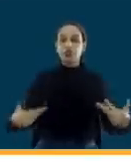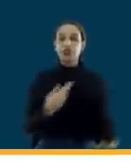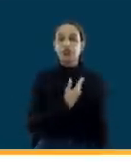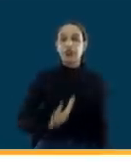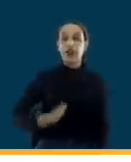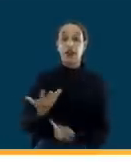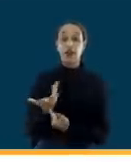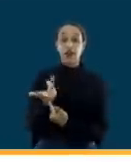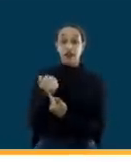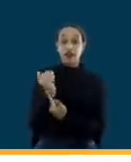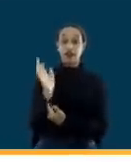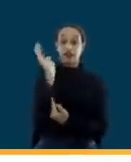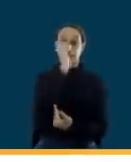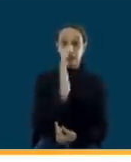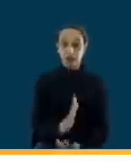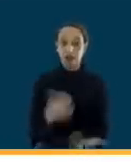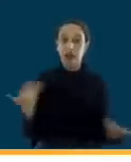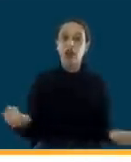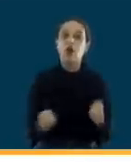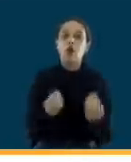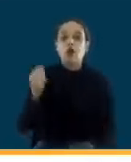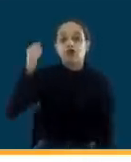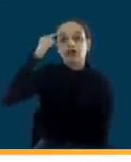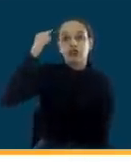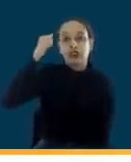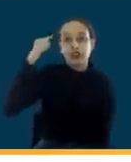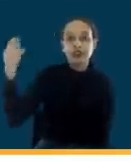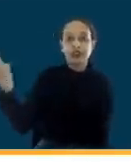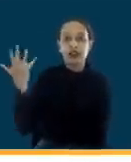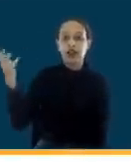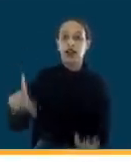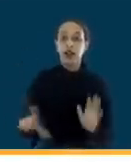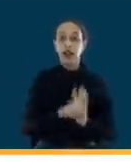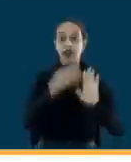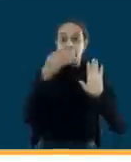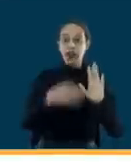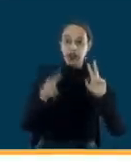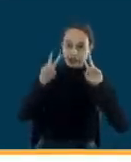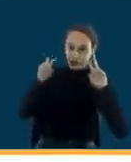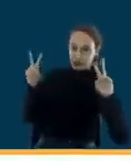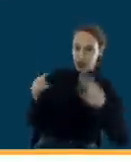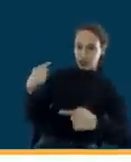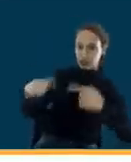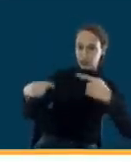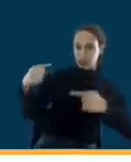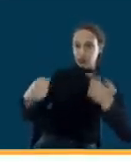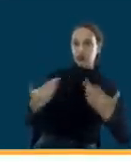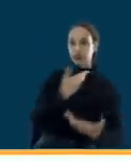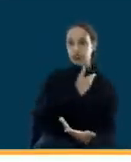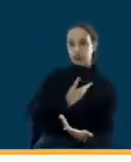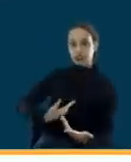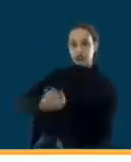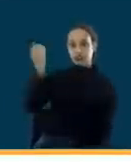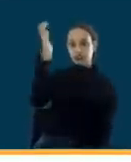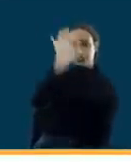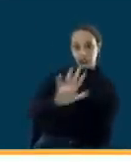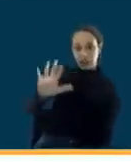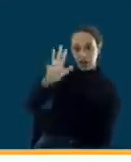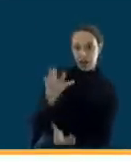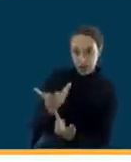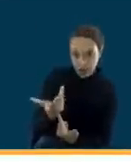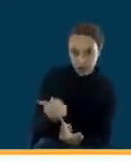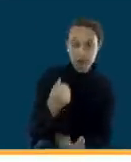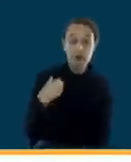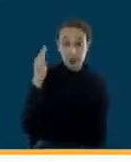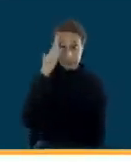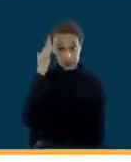Quer dizer, então, como pensar a Lei Aldir Blanc na perspectiva de uma política nacional para as artes. A gente sabe que o SESC